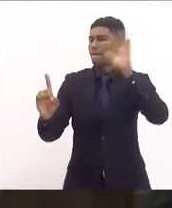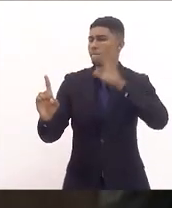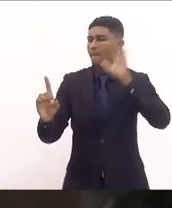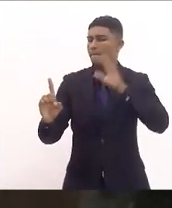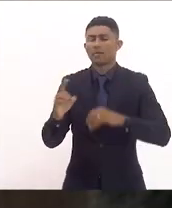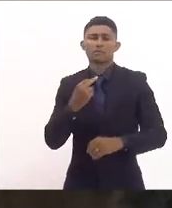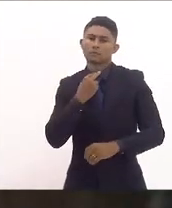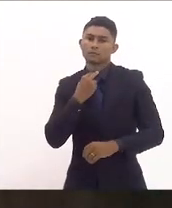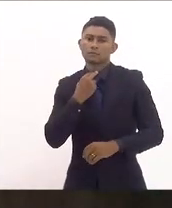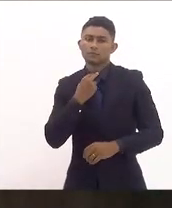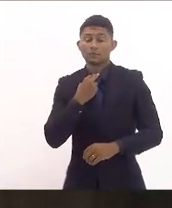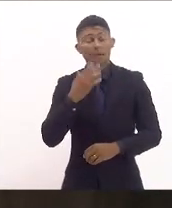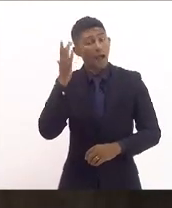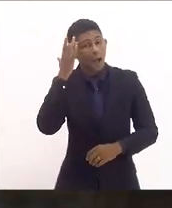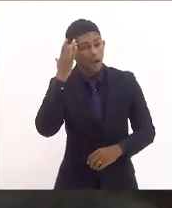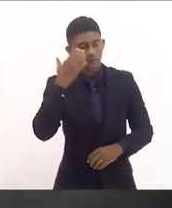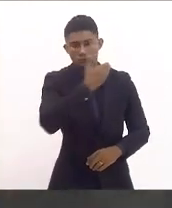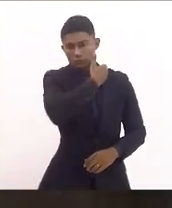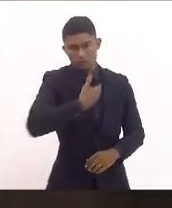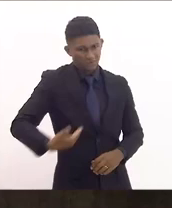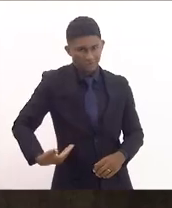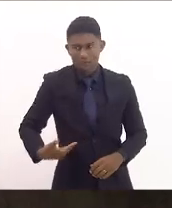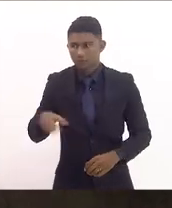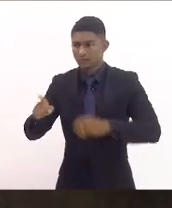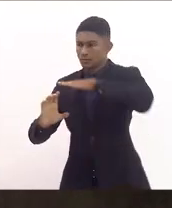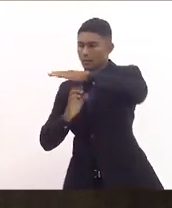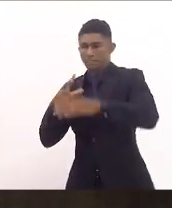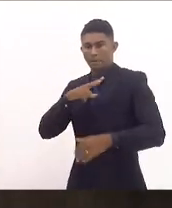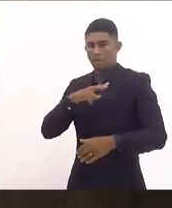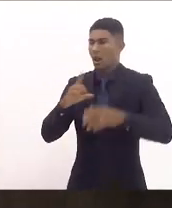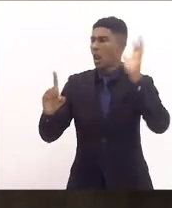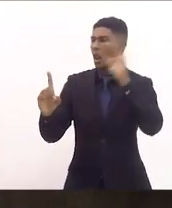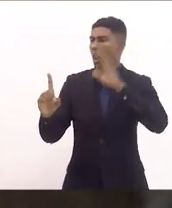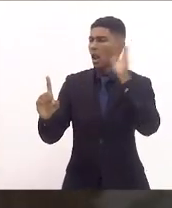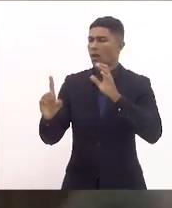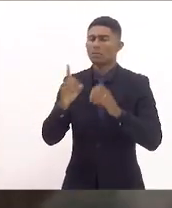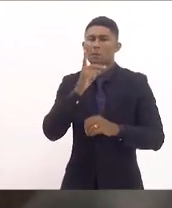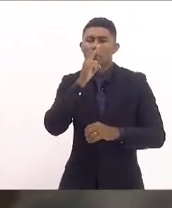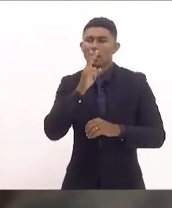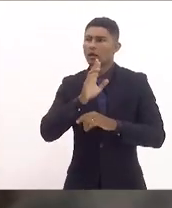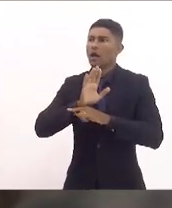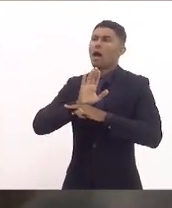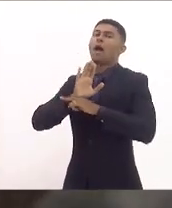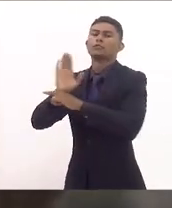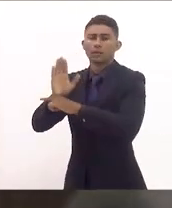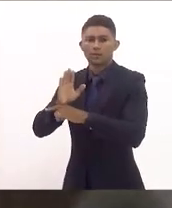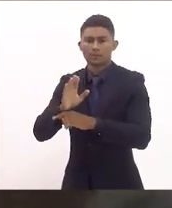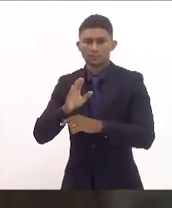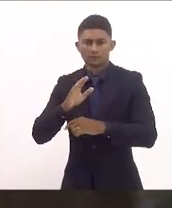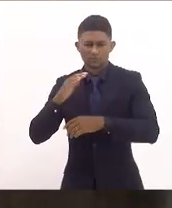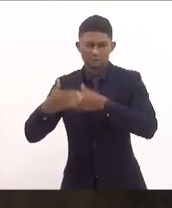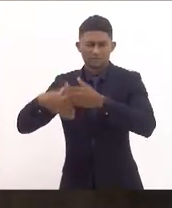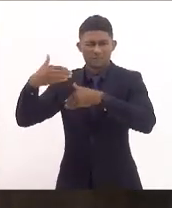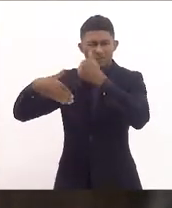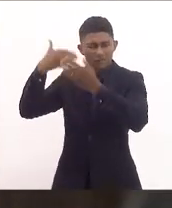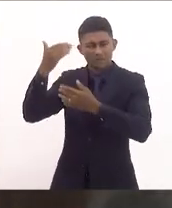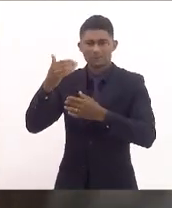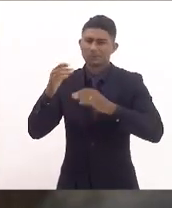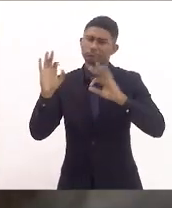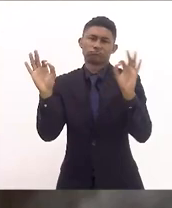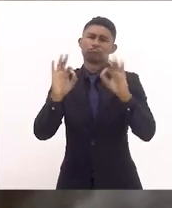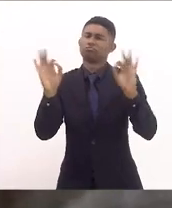público cada vez que ele interfere na iniciativa privada ele está em vez de ajudando o estado a se desenvolver ele está